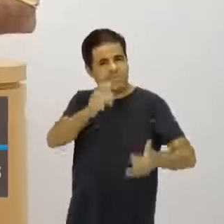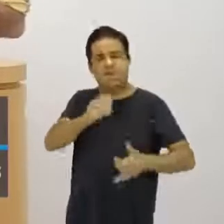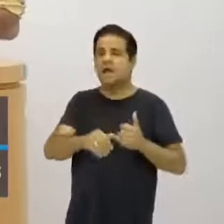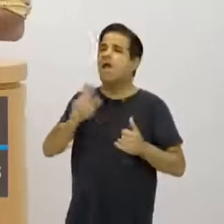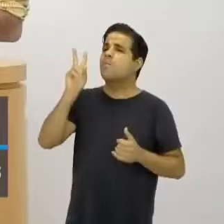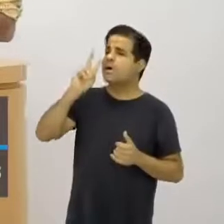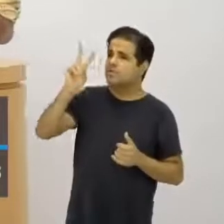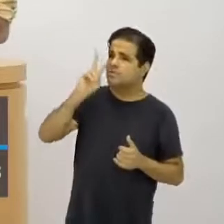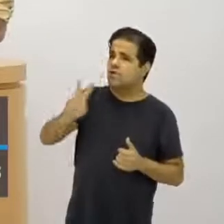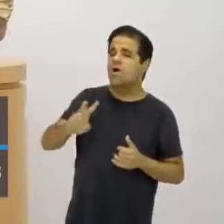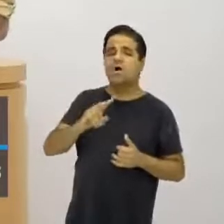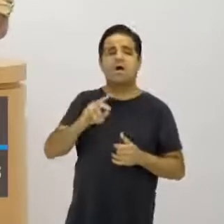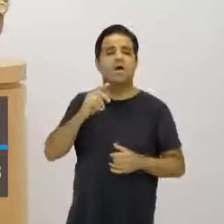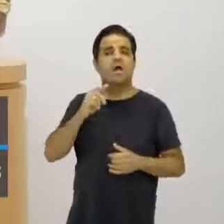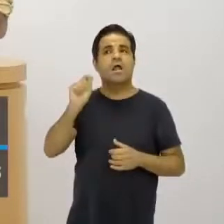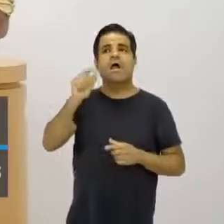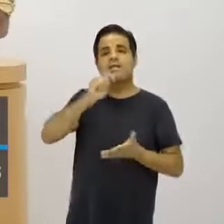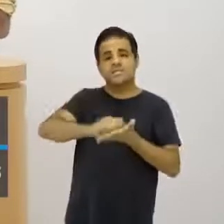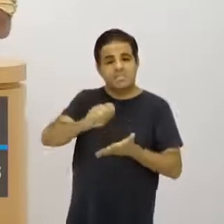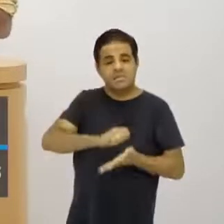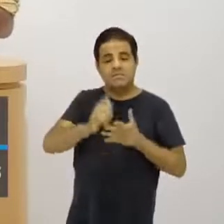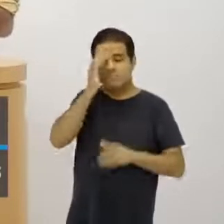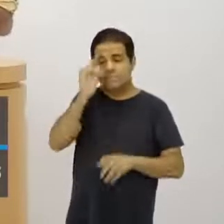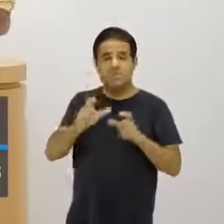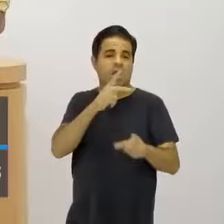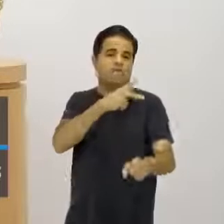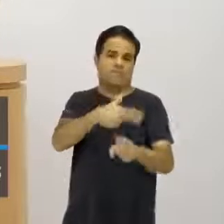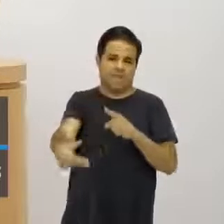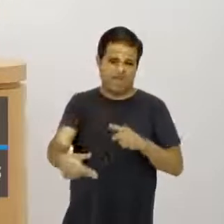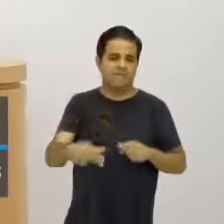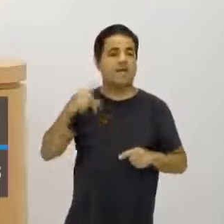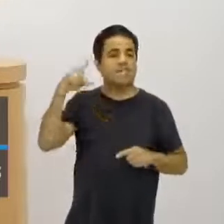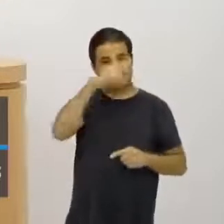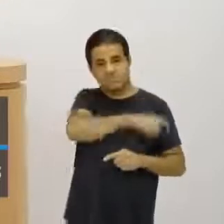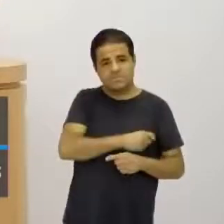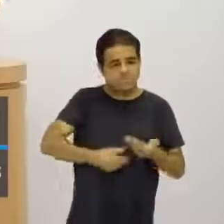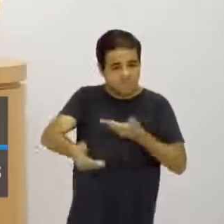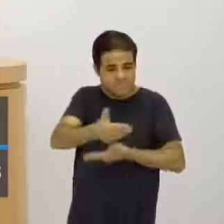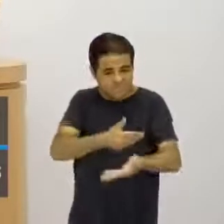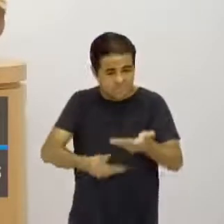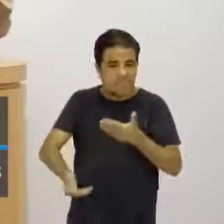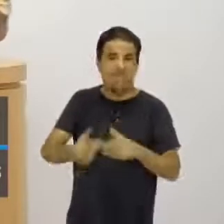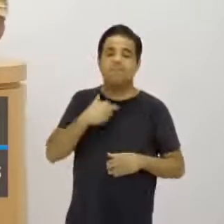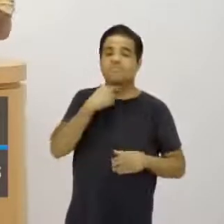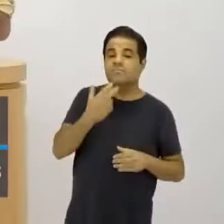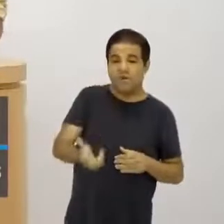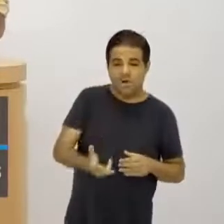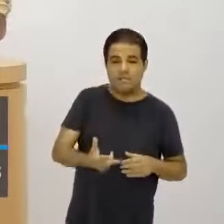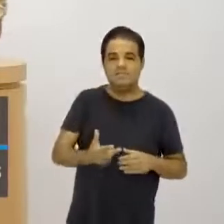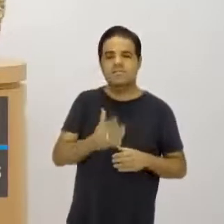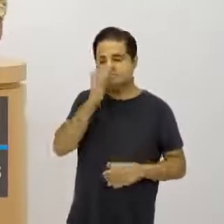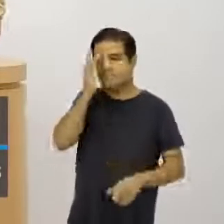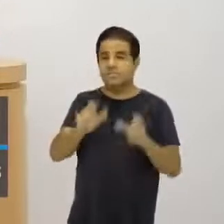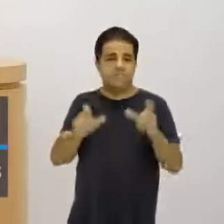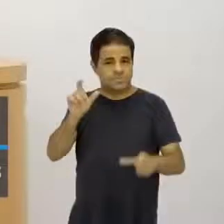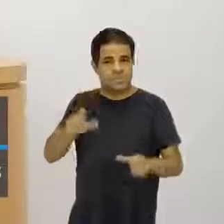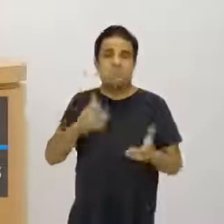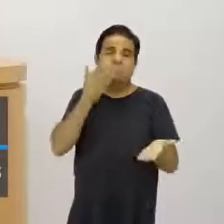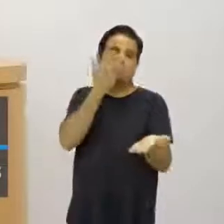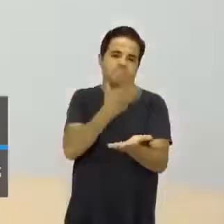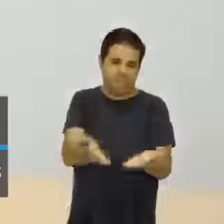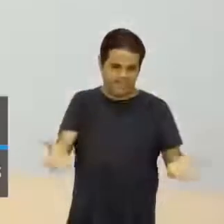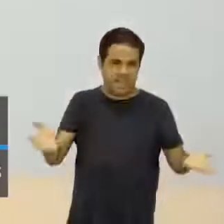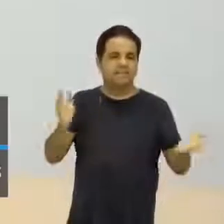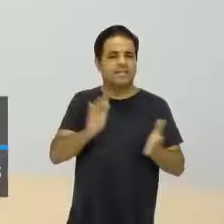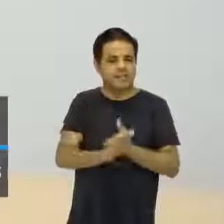A história é escrita por quem vence. É muito difícil a gente resgatar a voz daquelas pessoas que